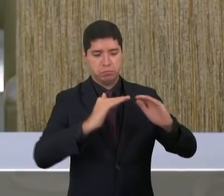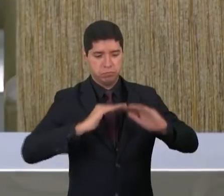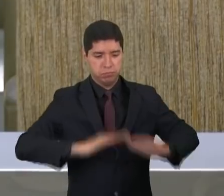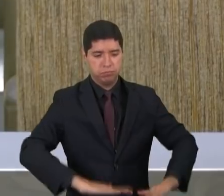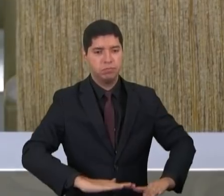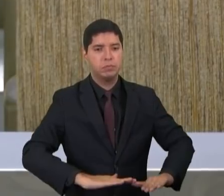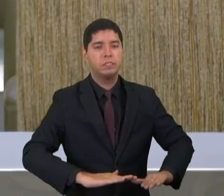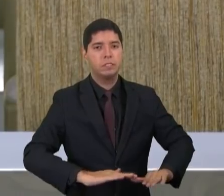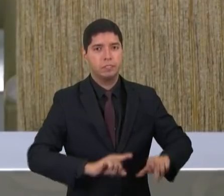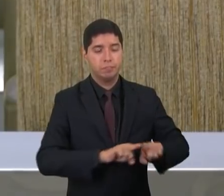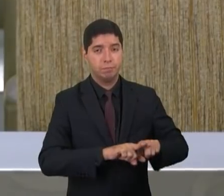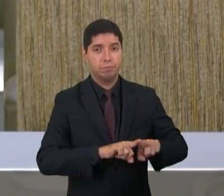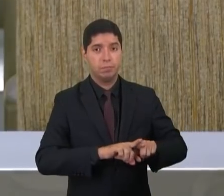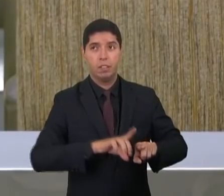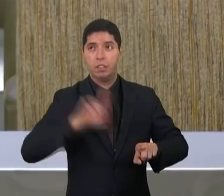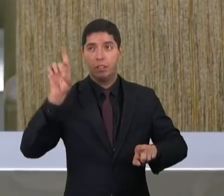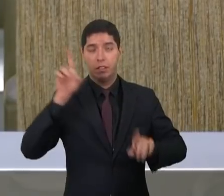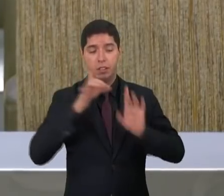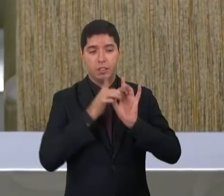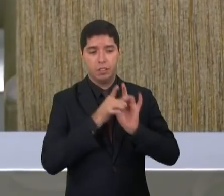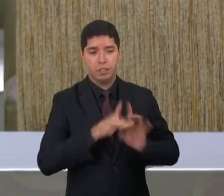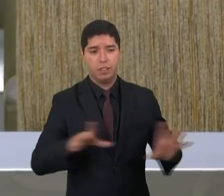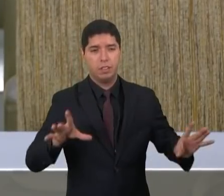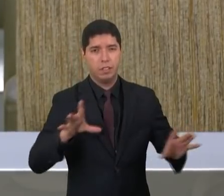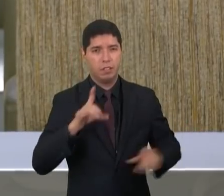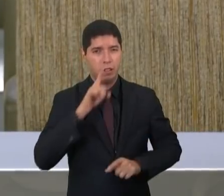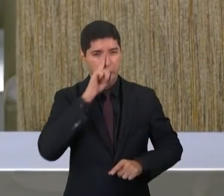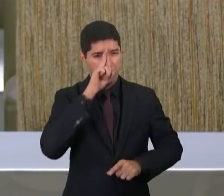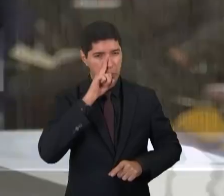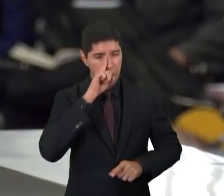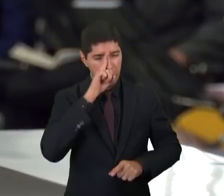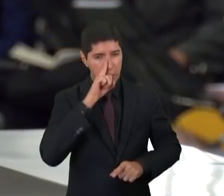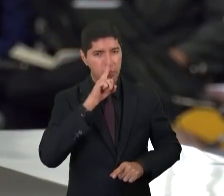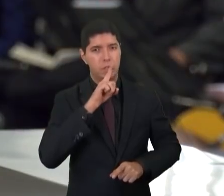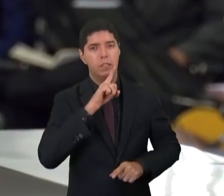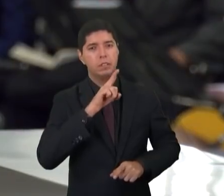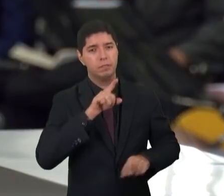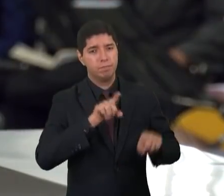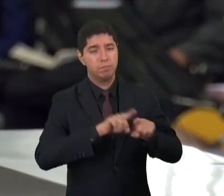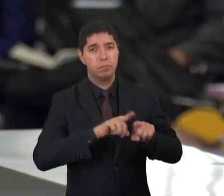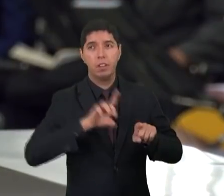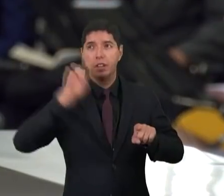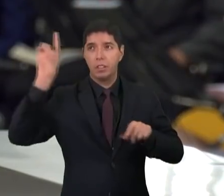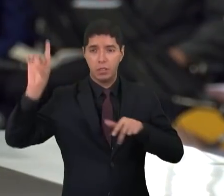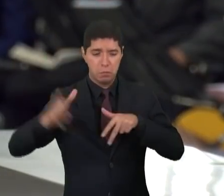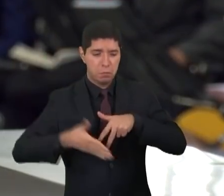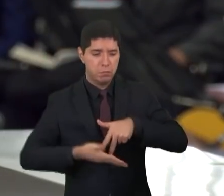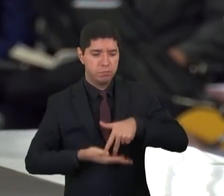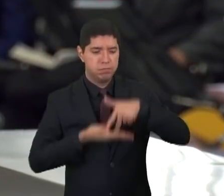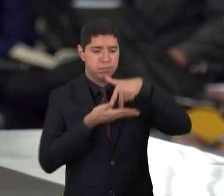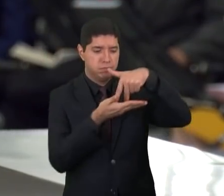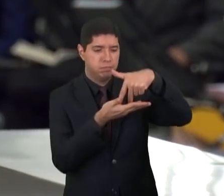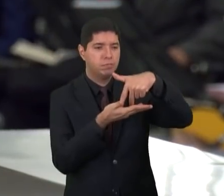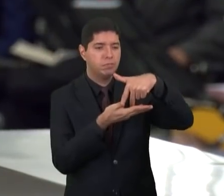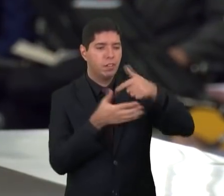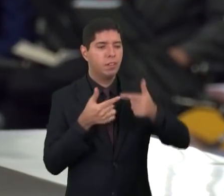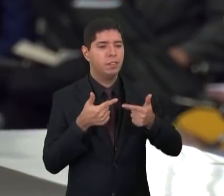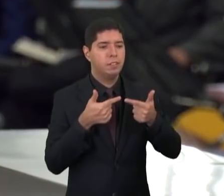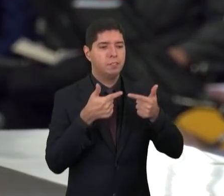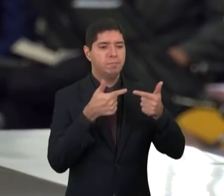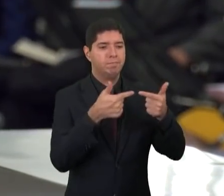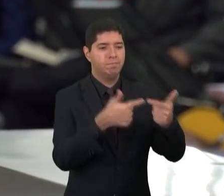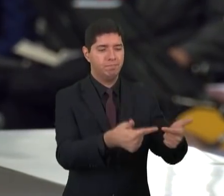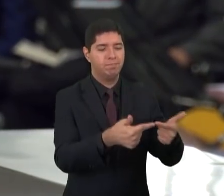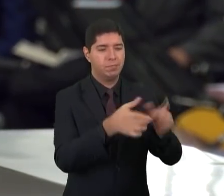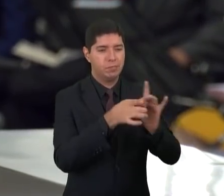me livra dos meus inimigos. Sim, tu me exaltas sobre os que se levantam contra mim, tu